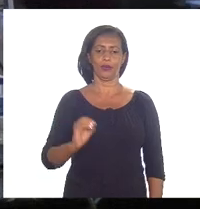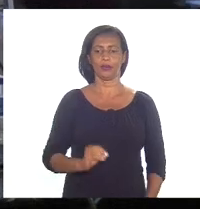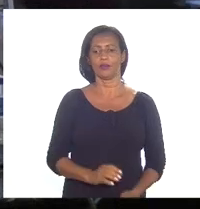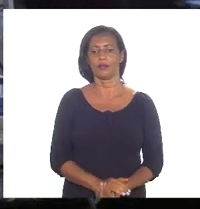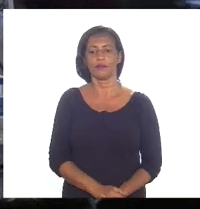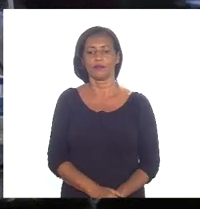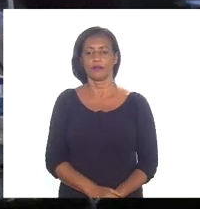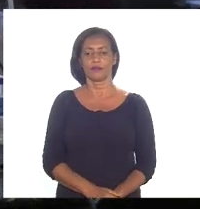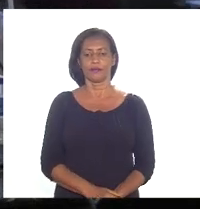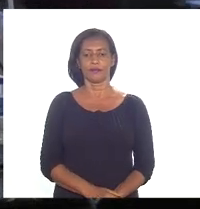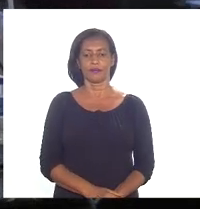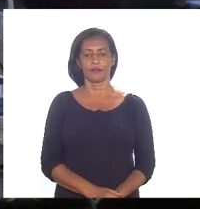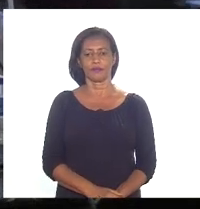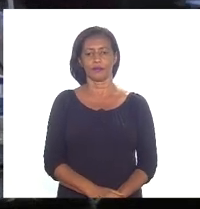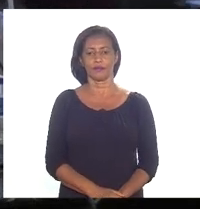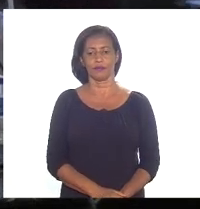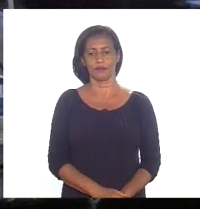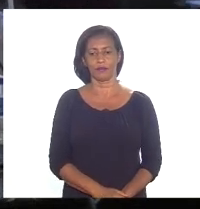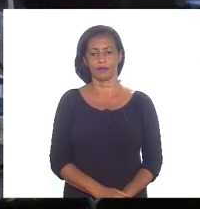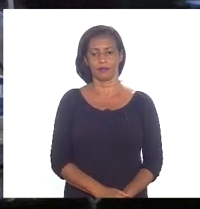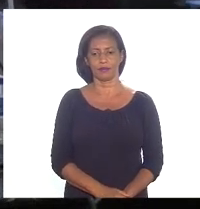Deputado Bebeto.